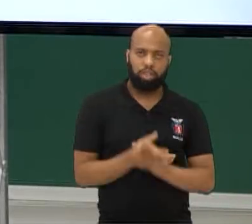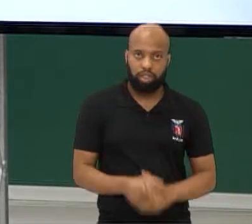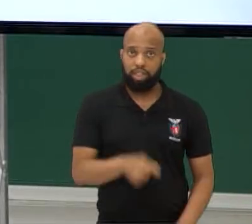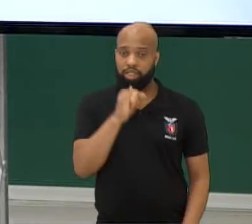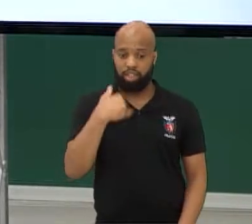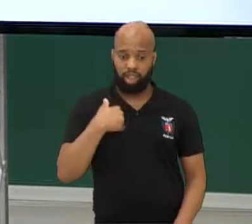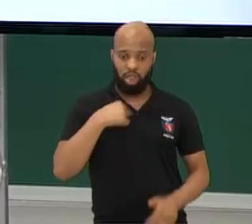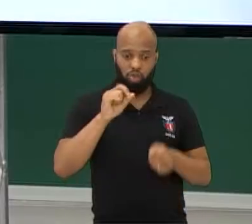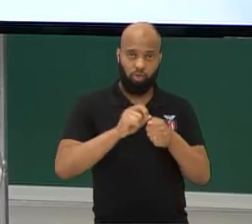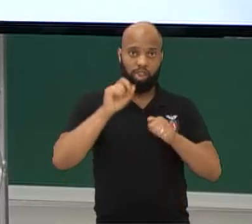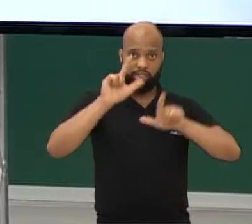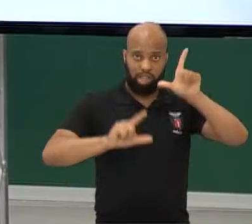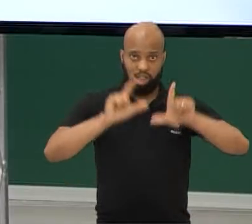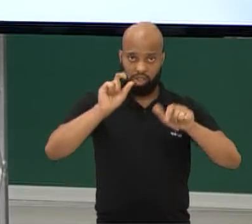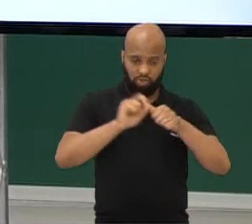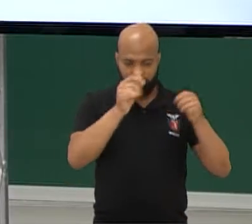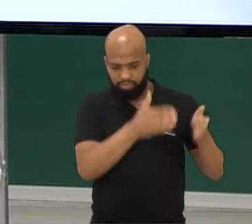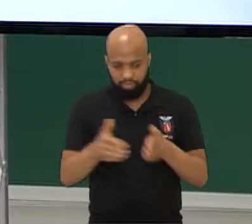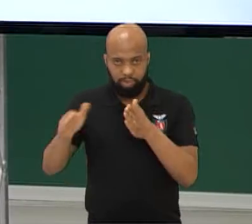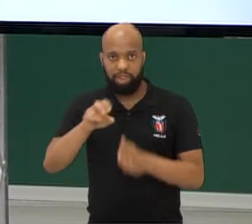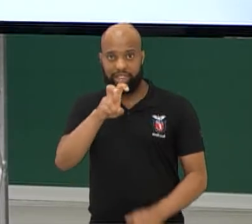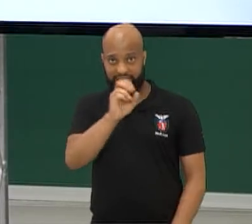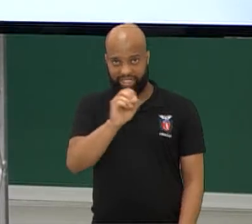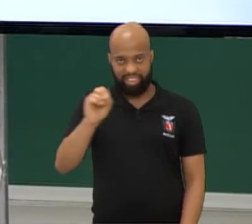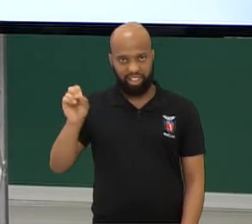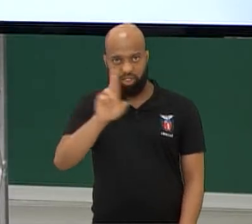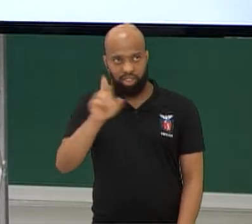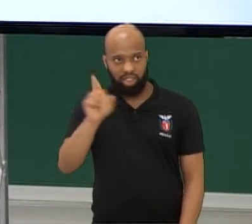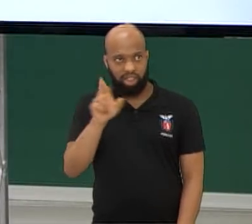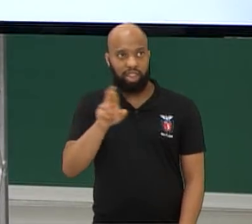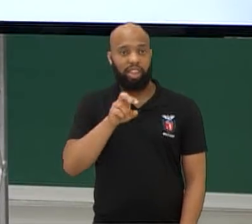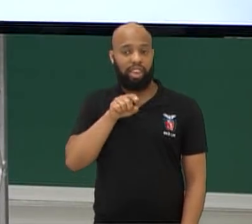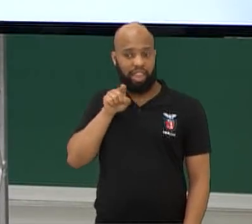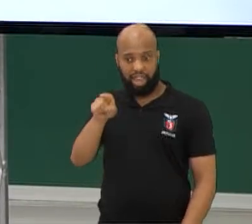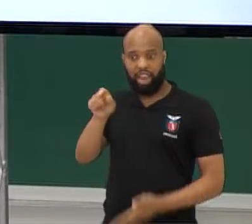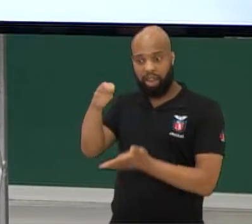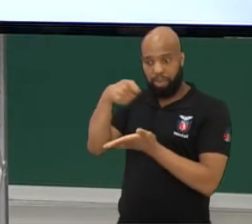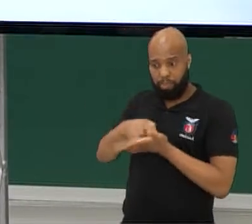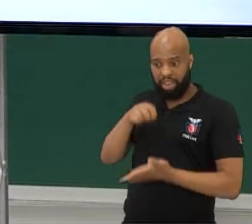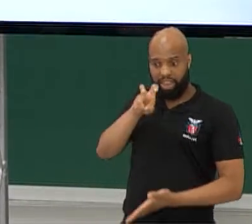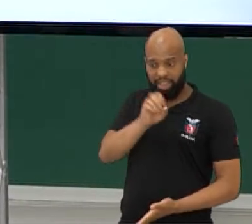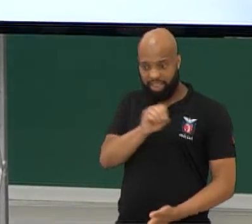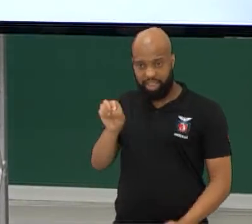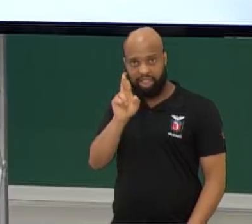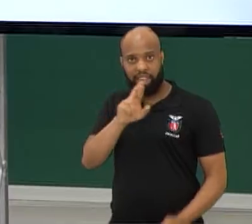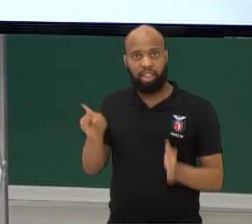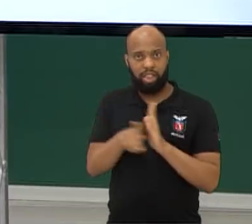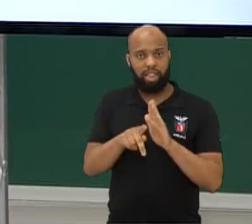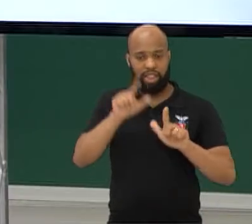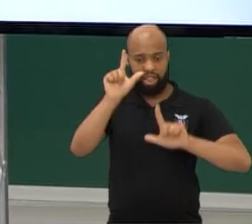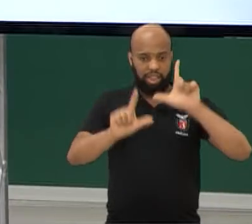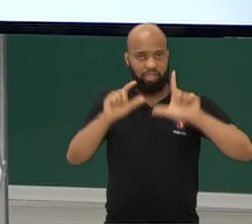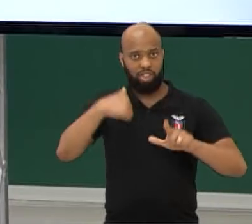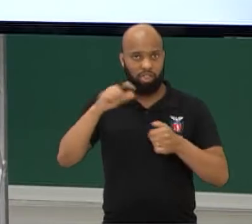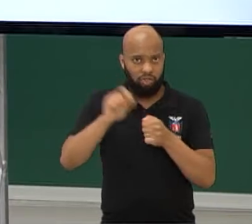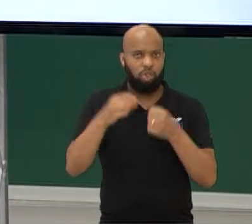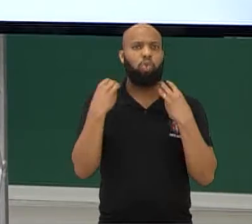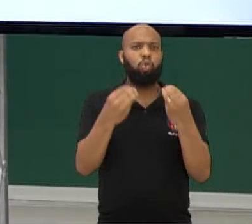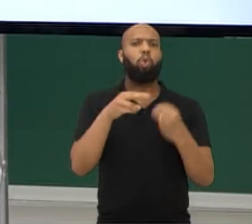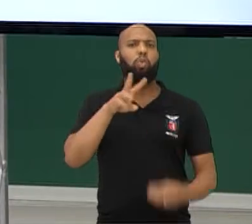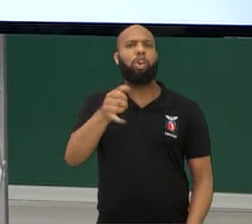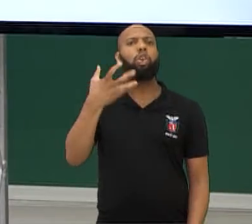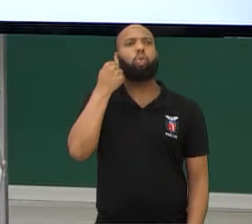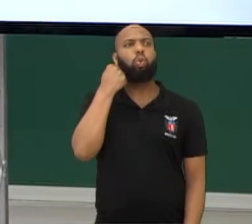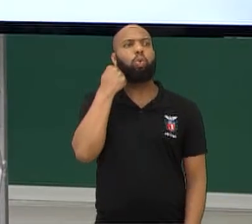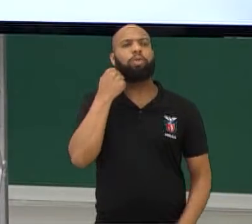eu produzo uma televisão que vai custar R$500 e ele me paga os R$500 da televisão que eu produzi, como que ele vai